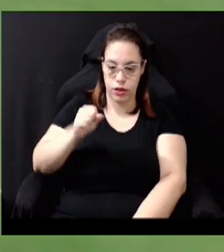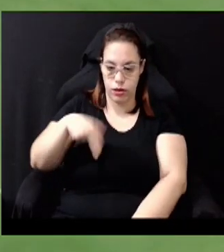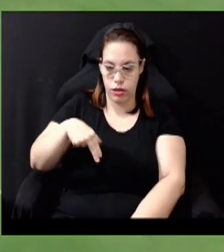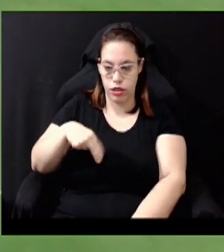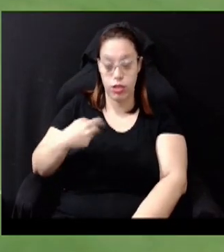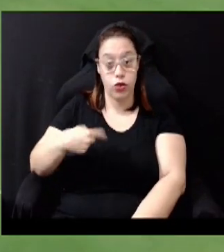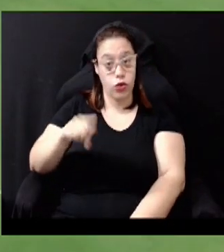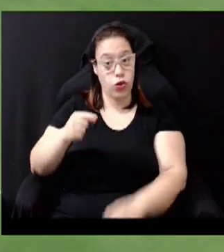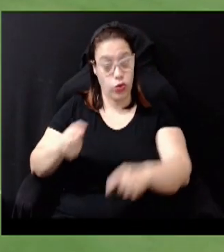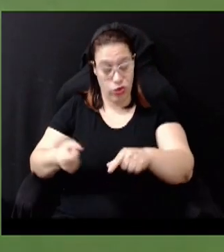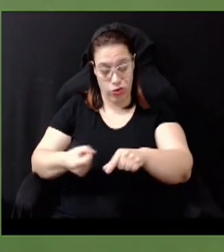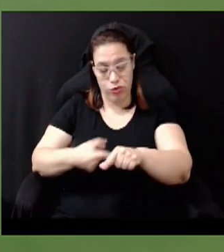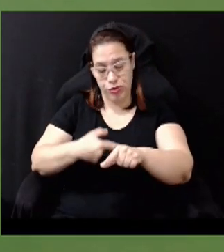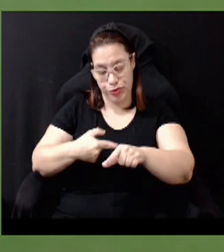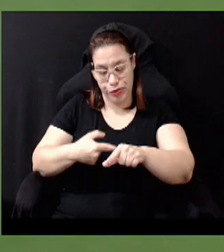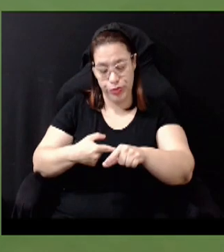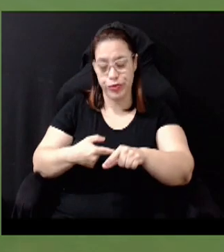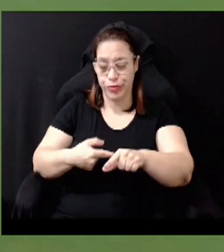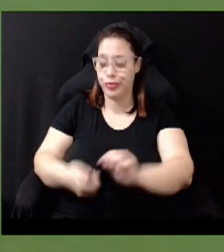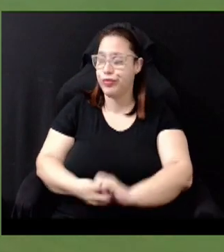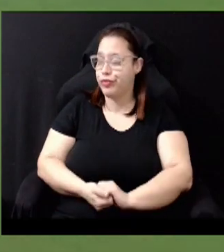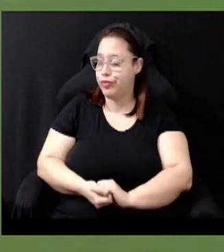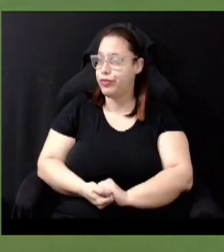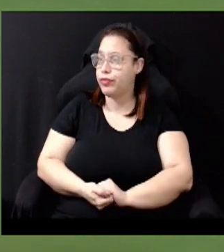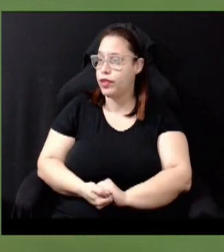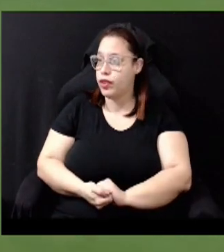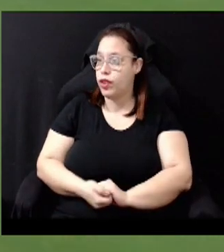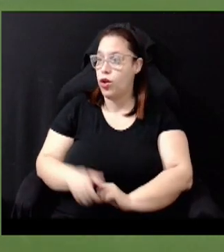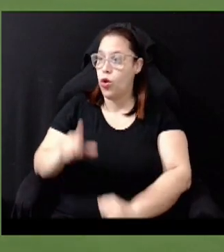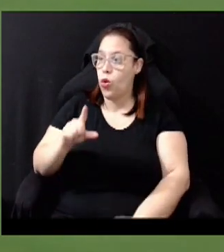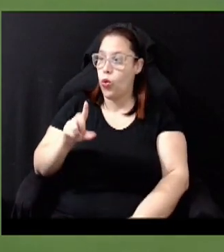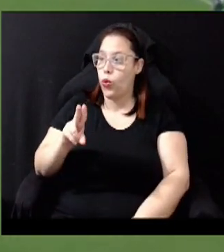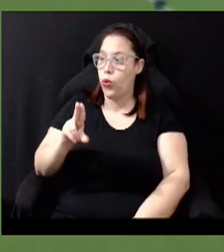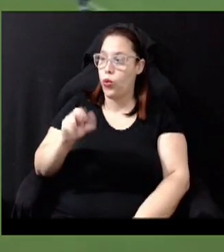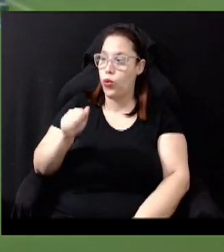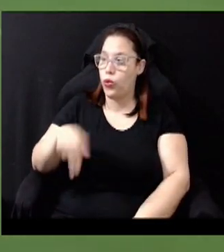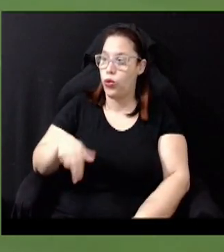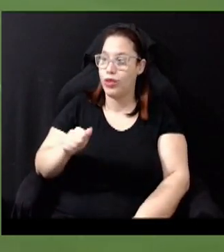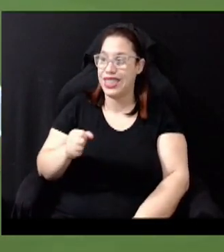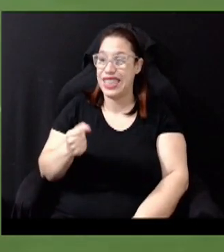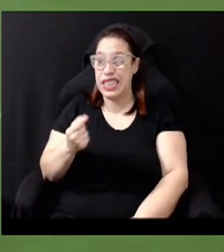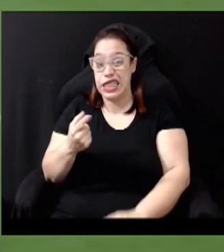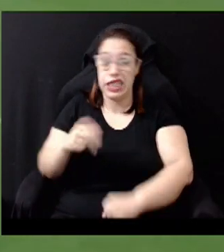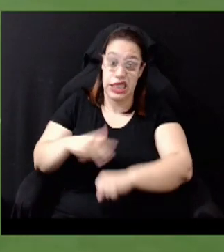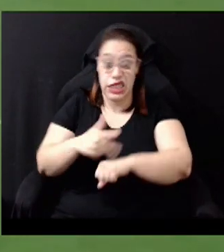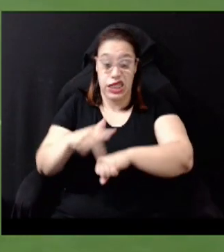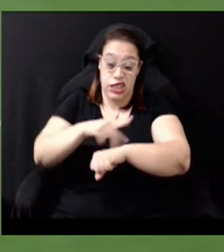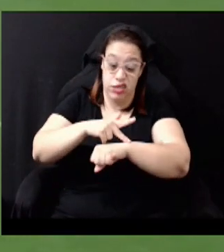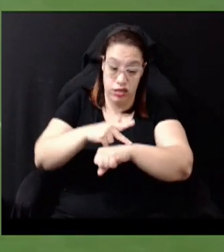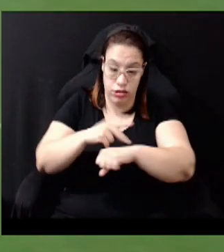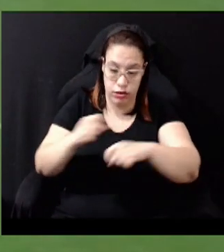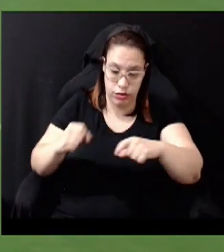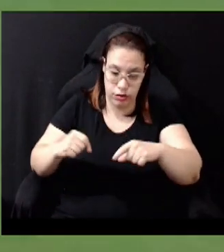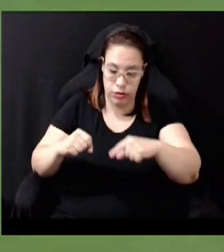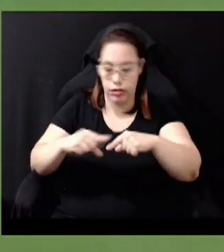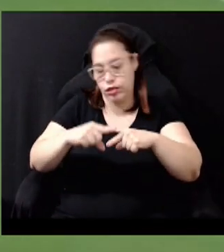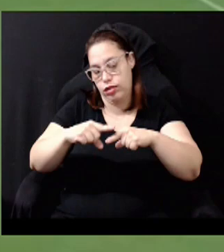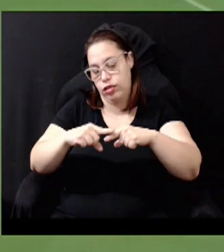cantinho afastar o perigo. Luan Dias, quase caindo, chutou e à direita de Diogo